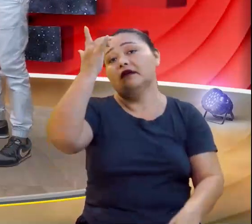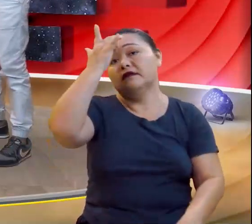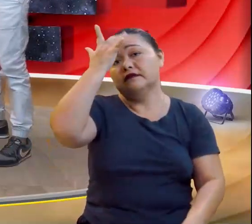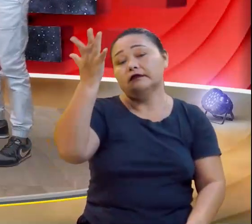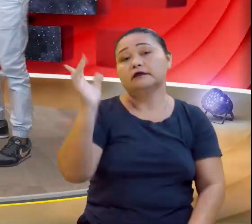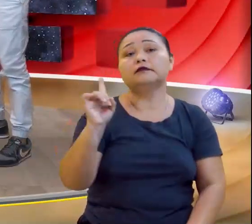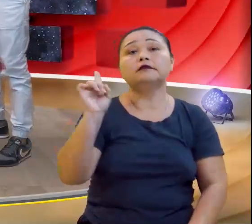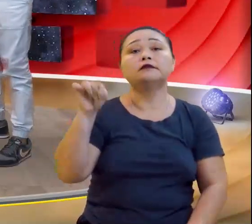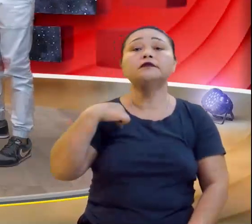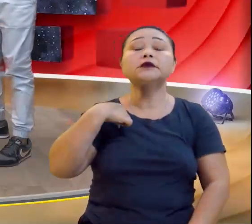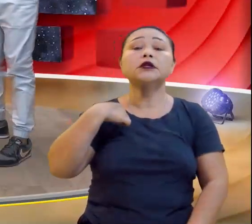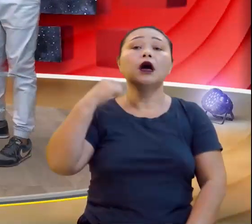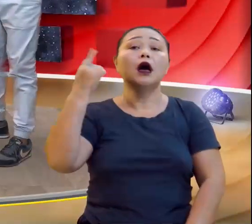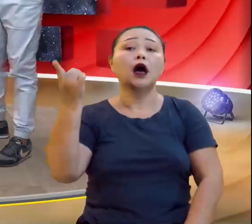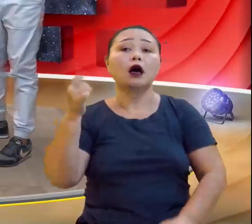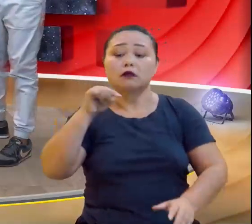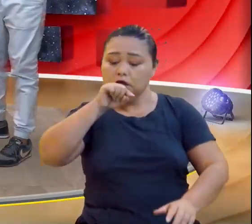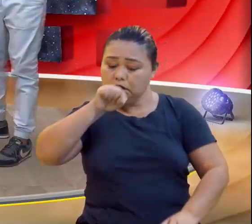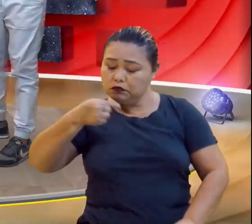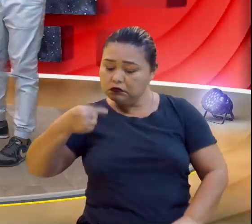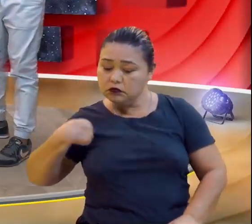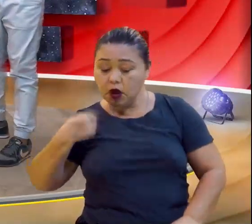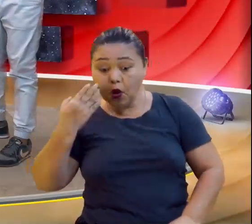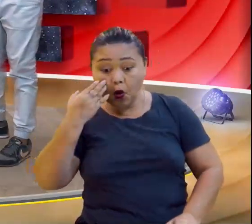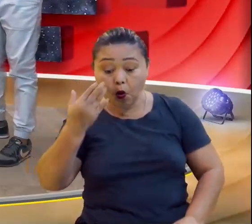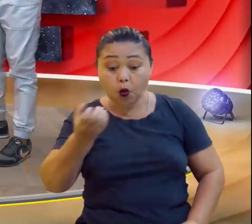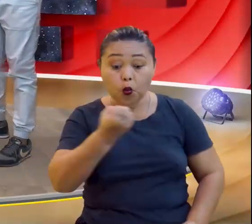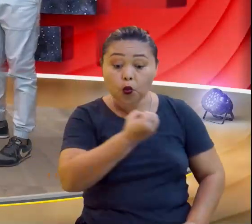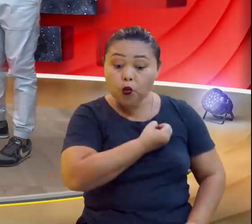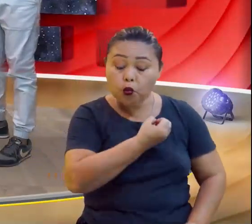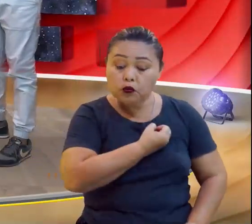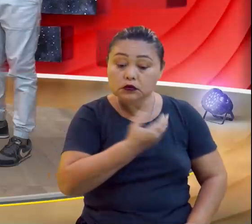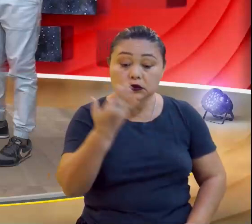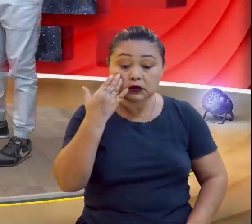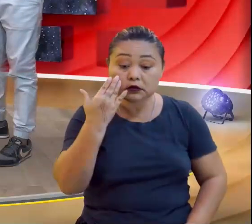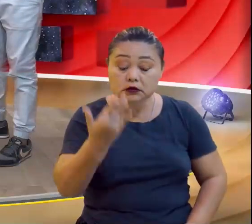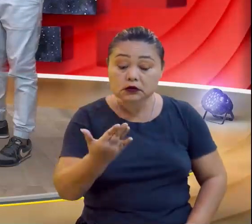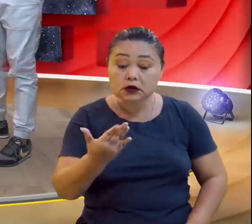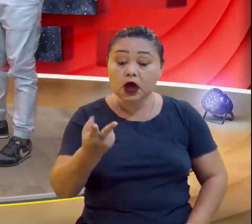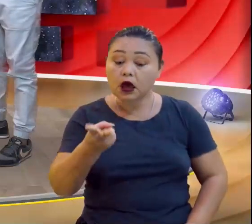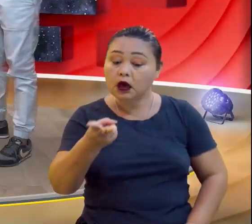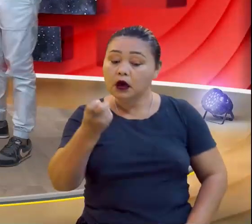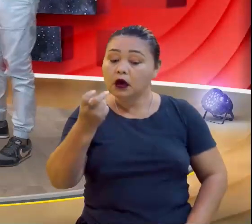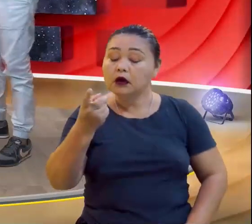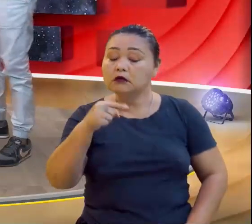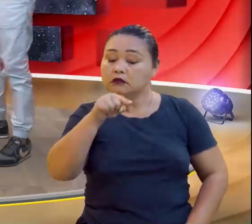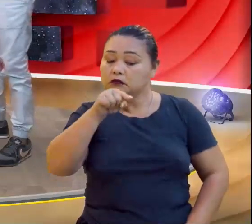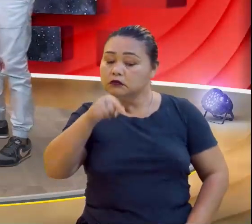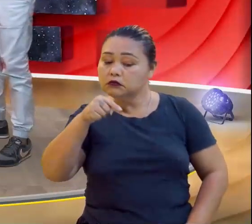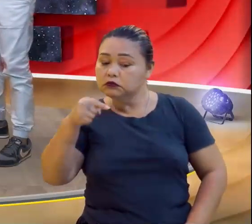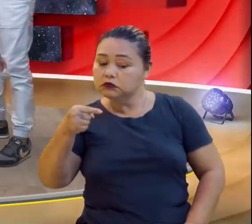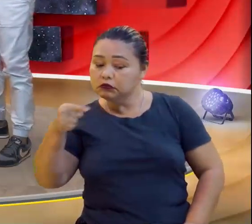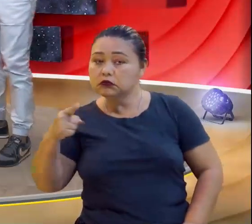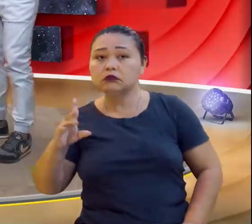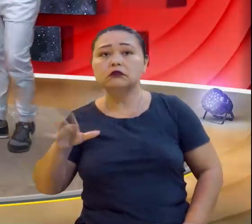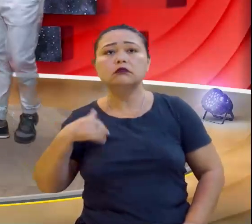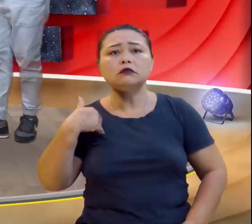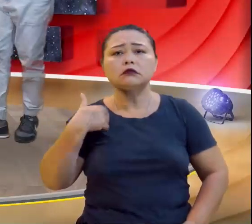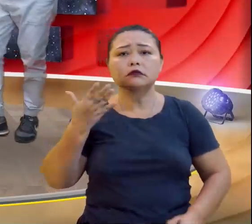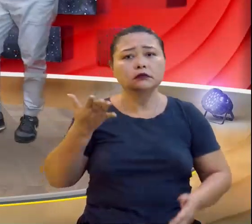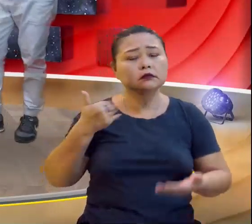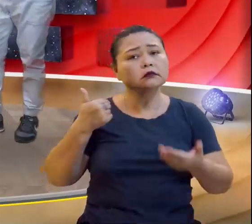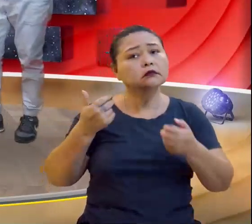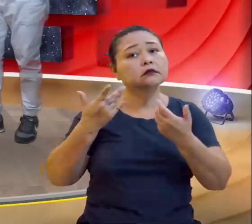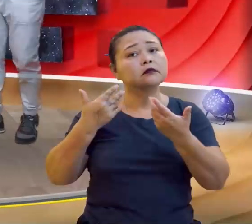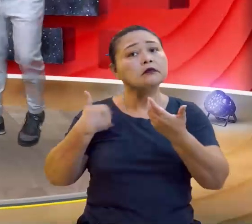que é medida, é olhar para o número, é conhecer o número, é conhecer o valor posicional do número de distribuição. Vamos mais pertinho aqui para a gente